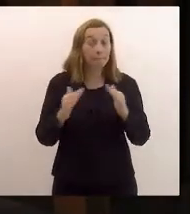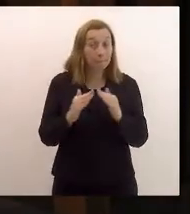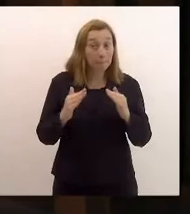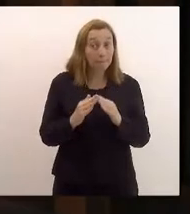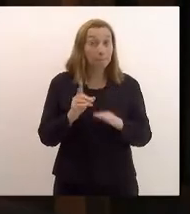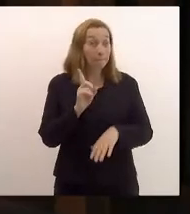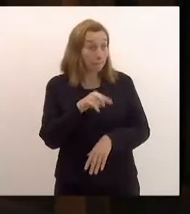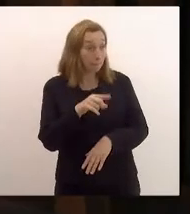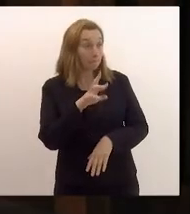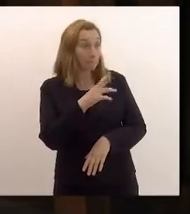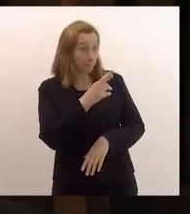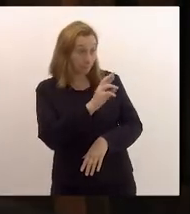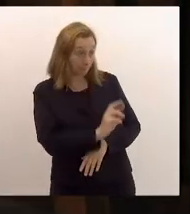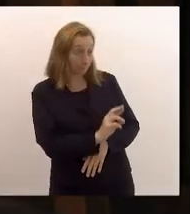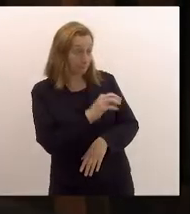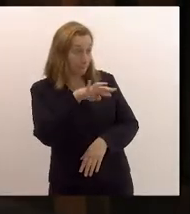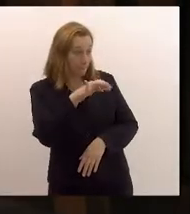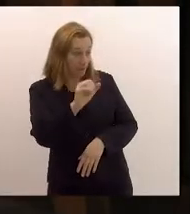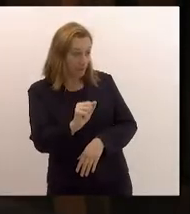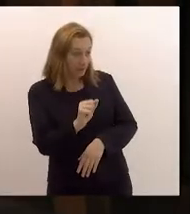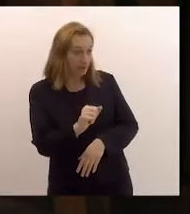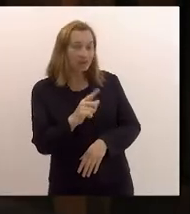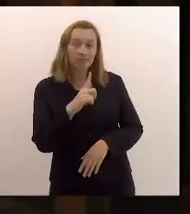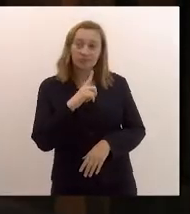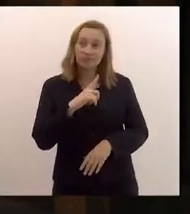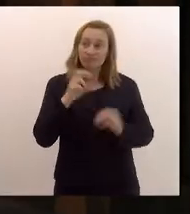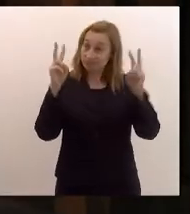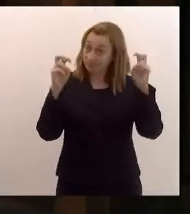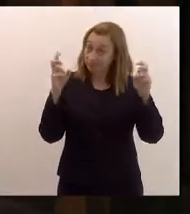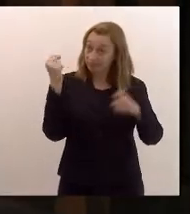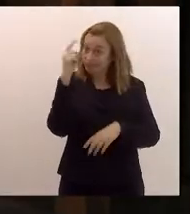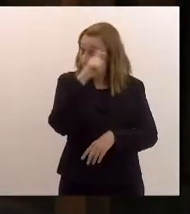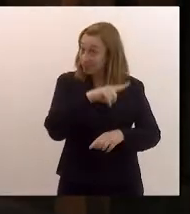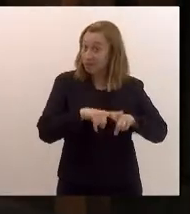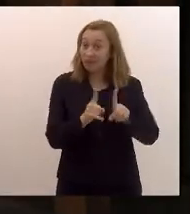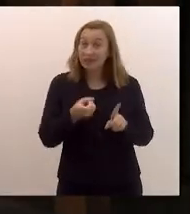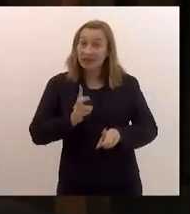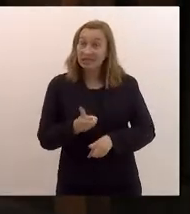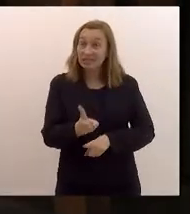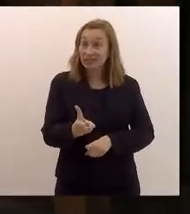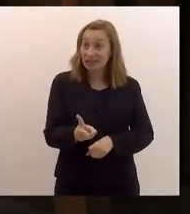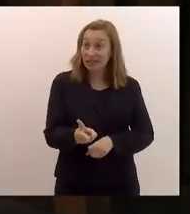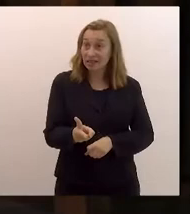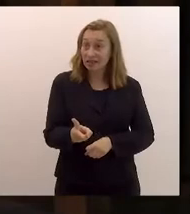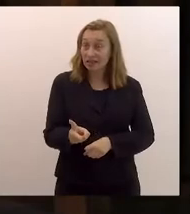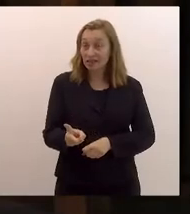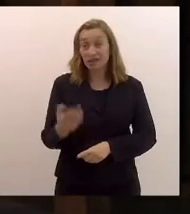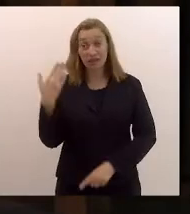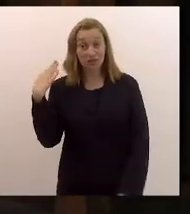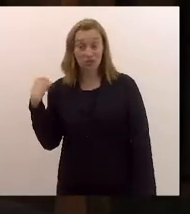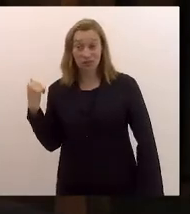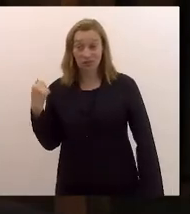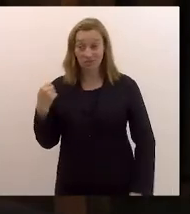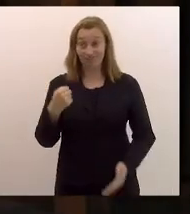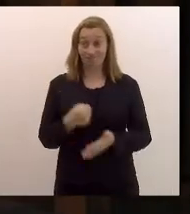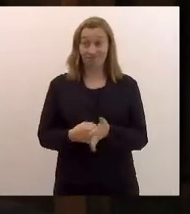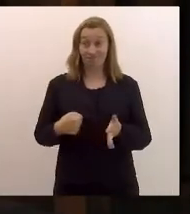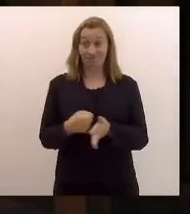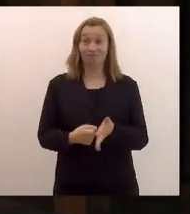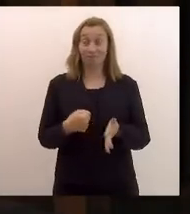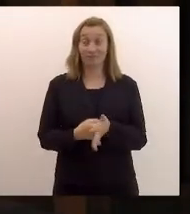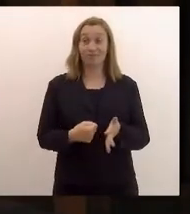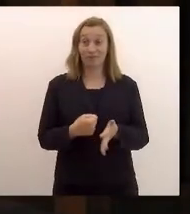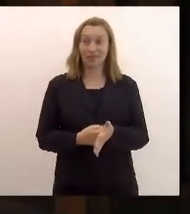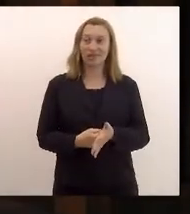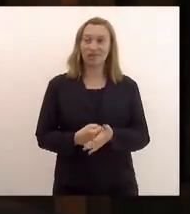casa né Doutora Maria Eufrásia tem Bates difíceis duros mas era sempre se de um lado é muito aguerrida na